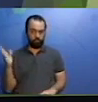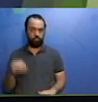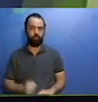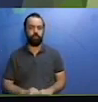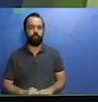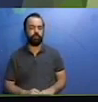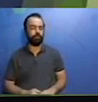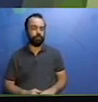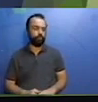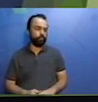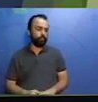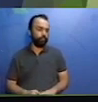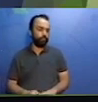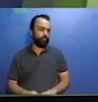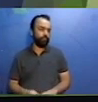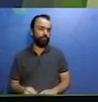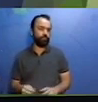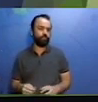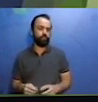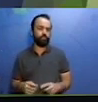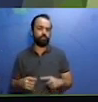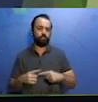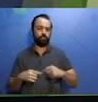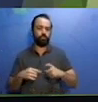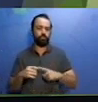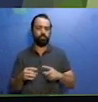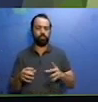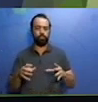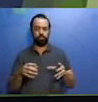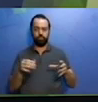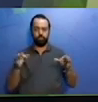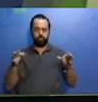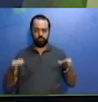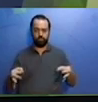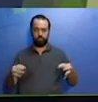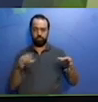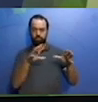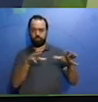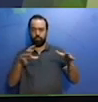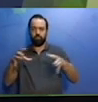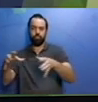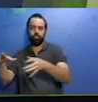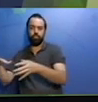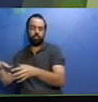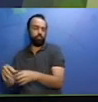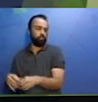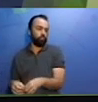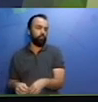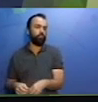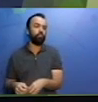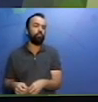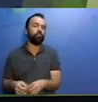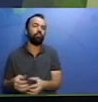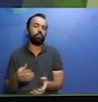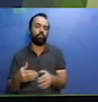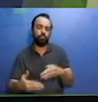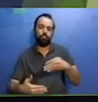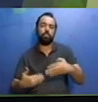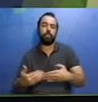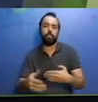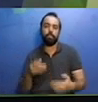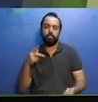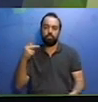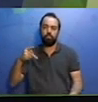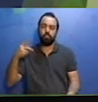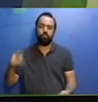temos a aparelhagem montada, do sistema de destilação simples, e nós vamos falar dos processos